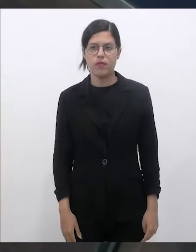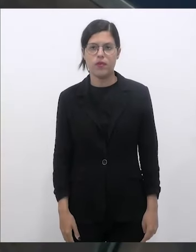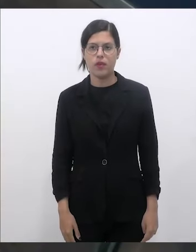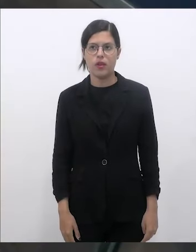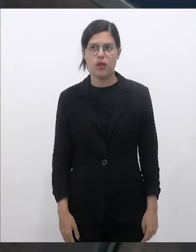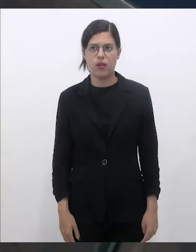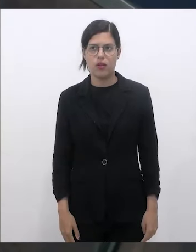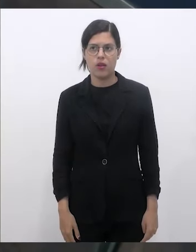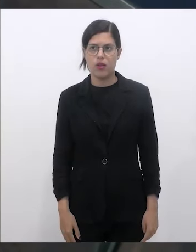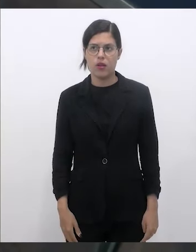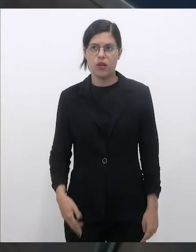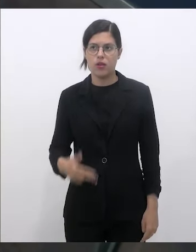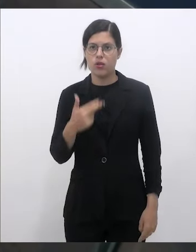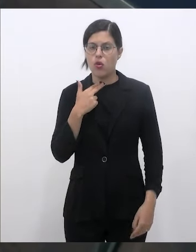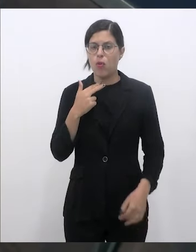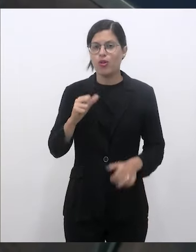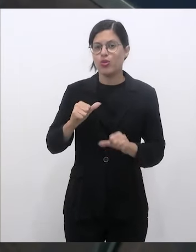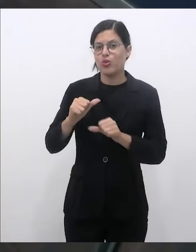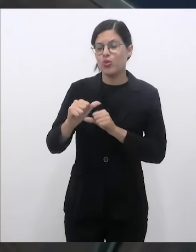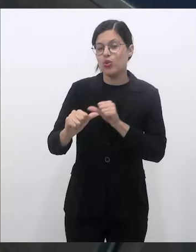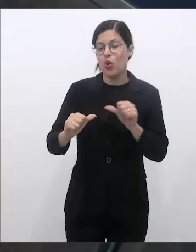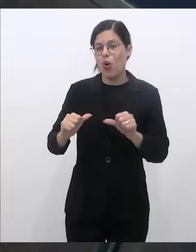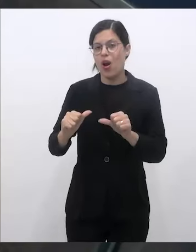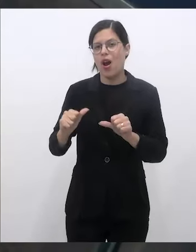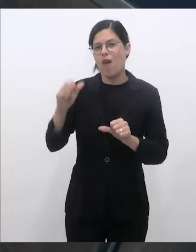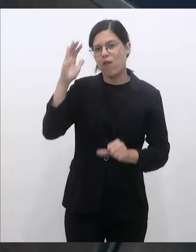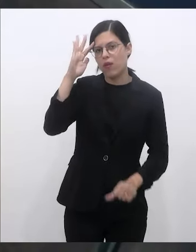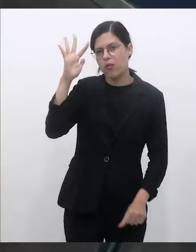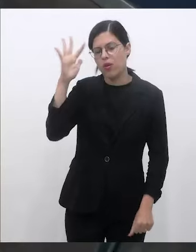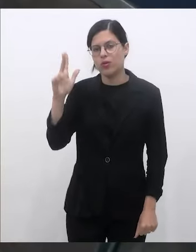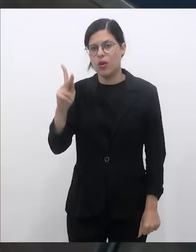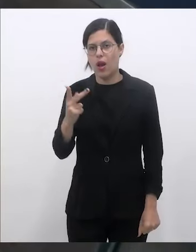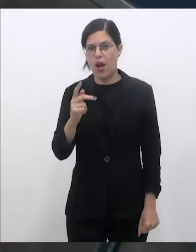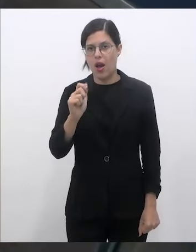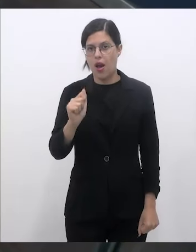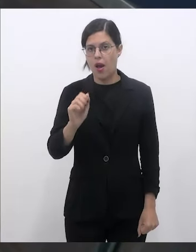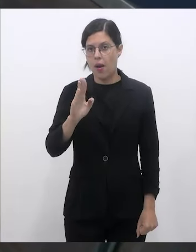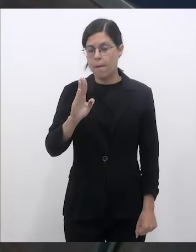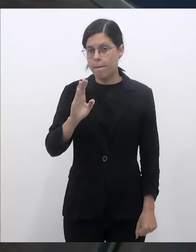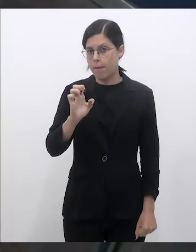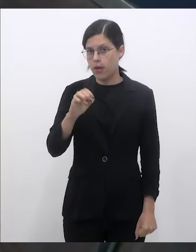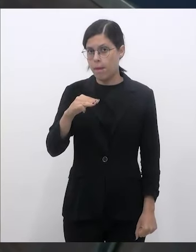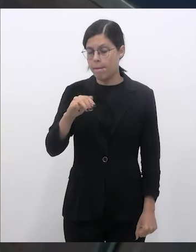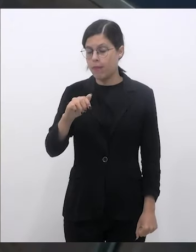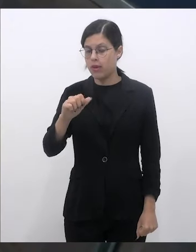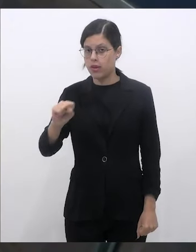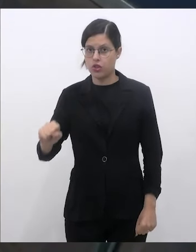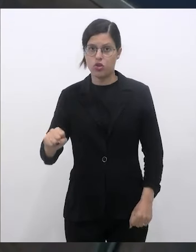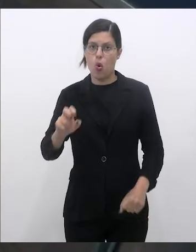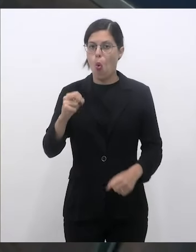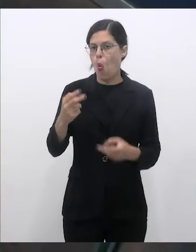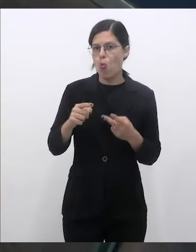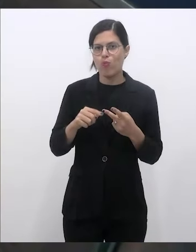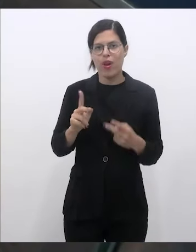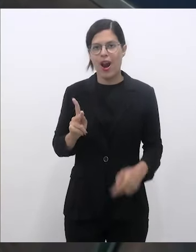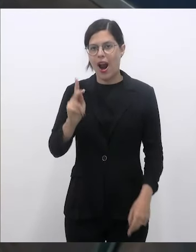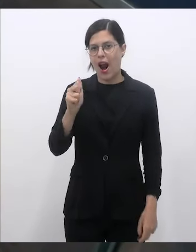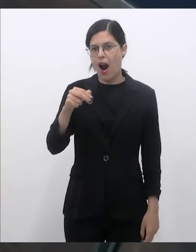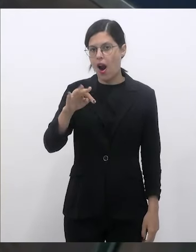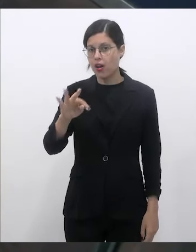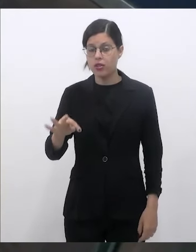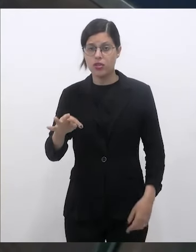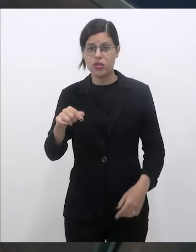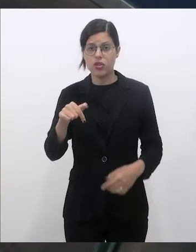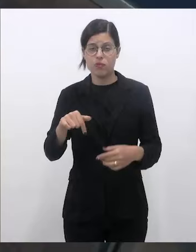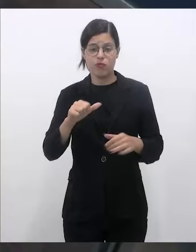para você trocar Habermas, que é um filósofo, não dá para você trocar o Kant por